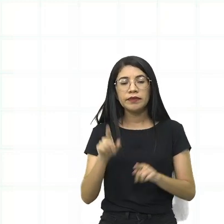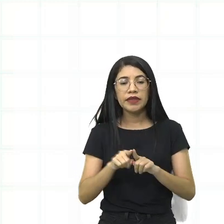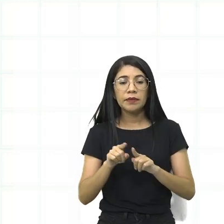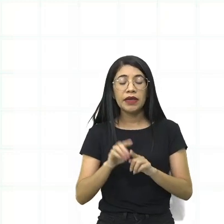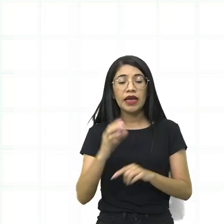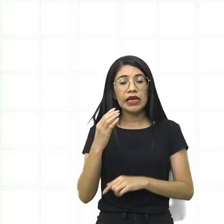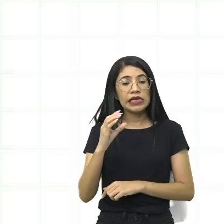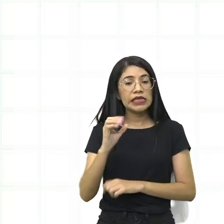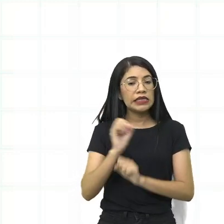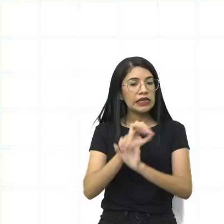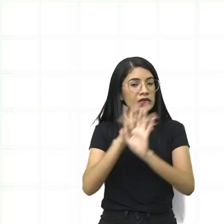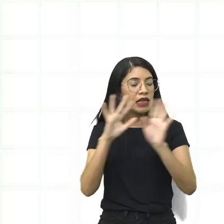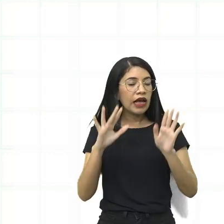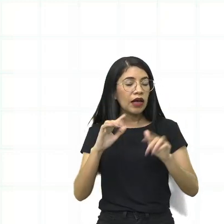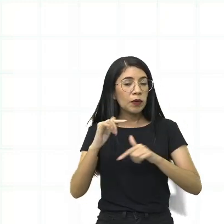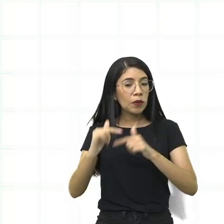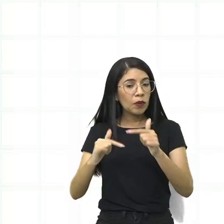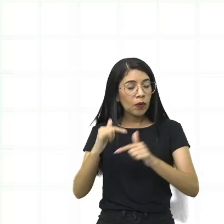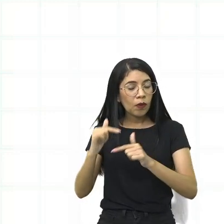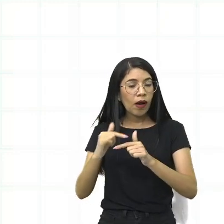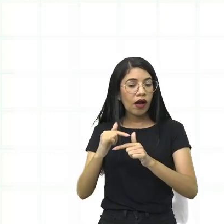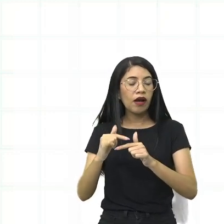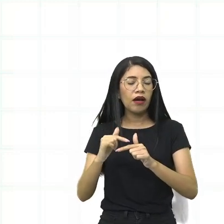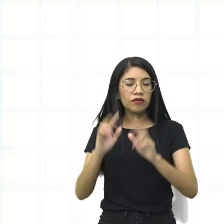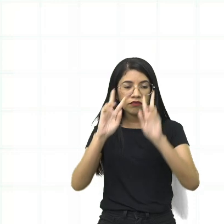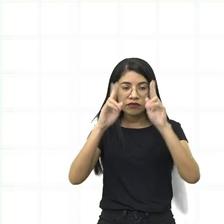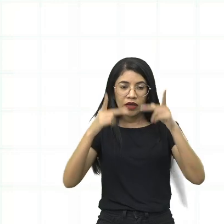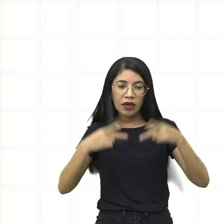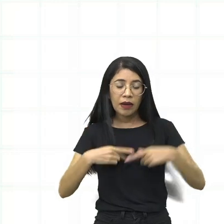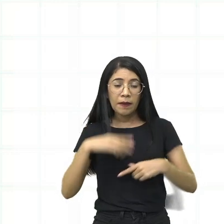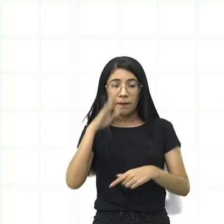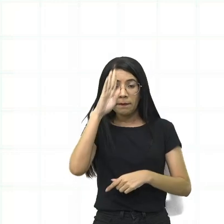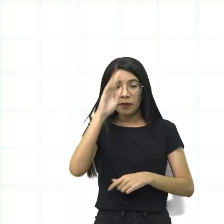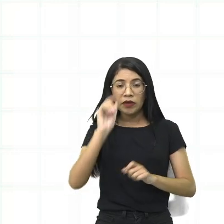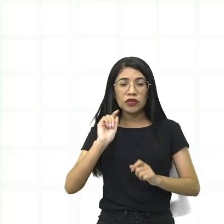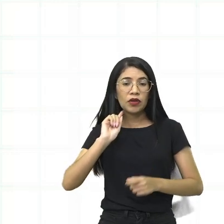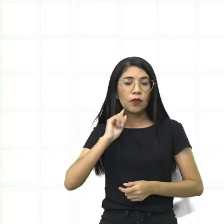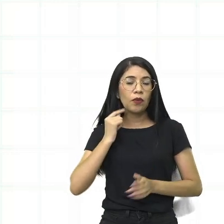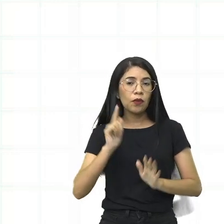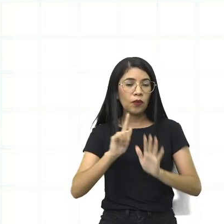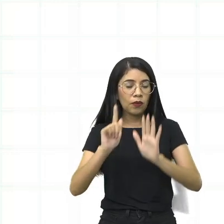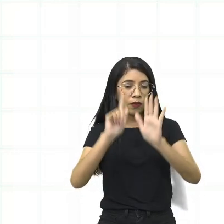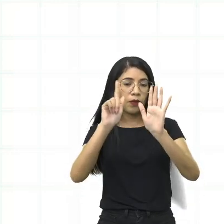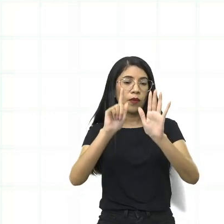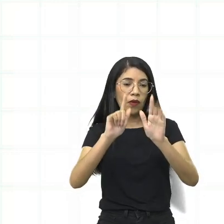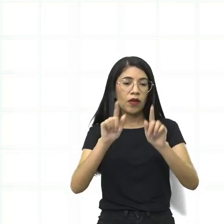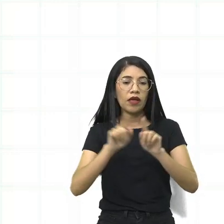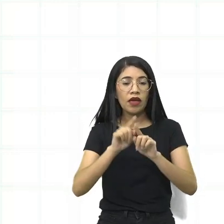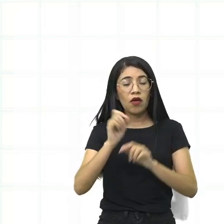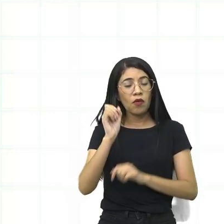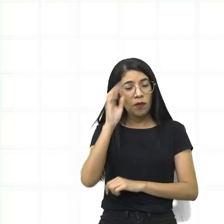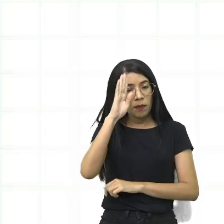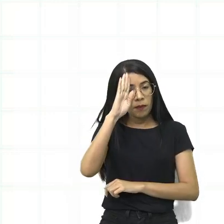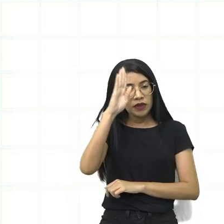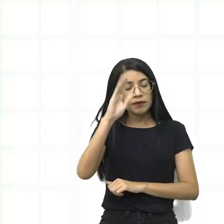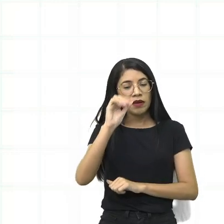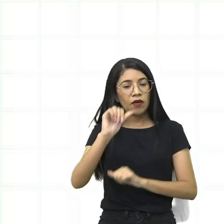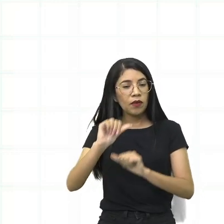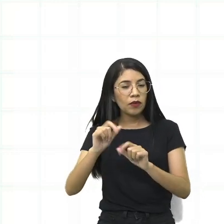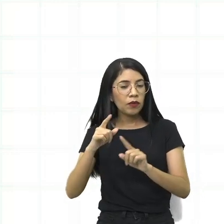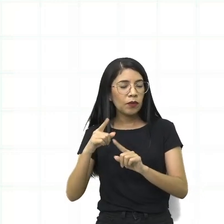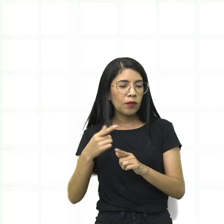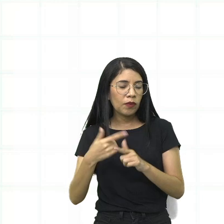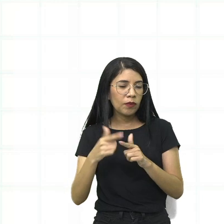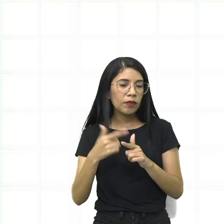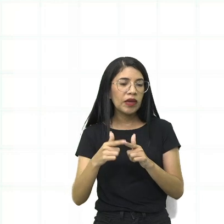clara. A atividade humana, especialmente a emissão de gases de efeito estufa, é a principal causa dessas mudanças. Então vejam